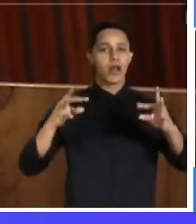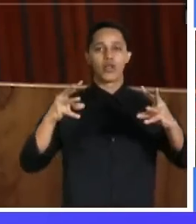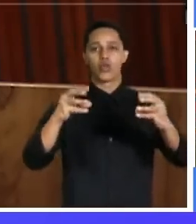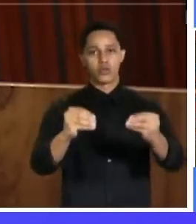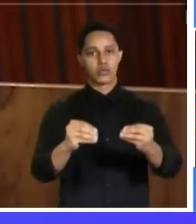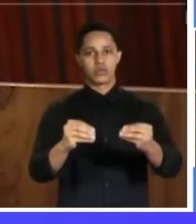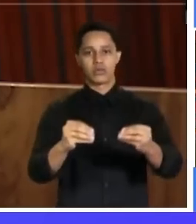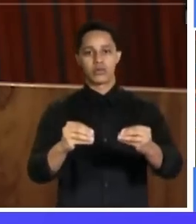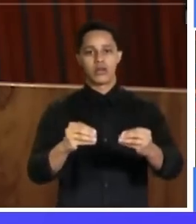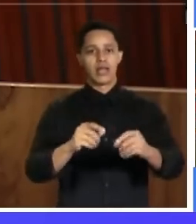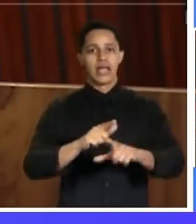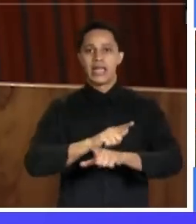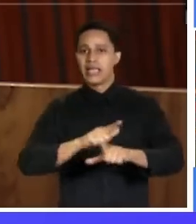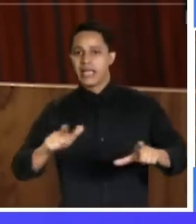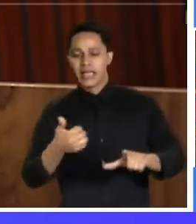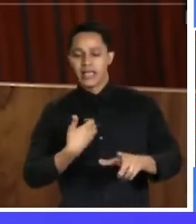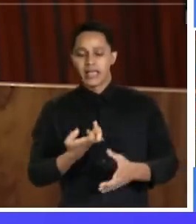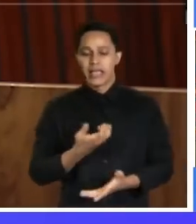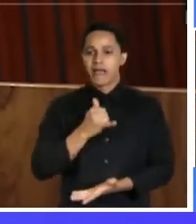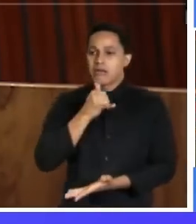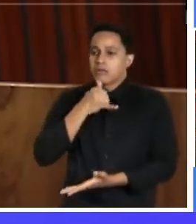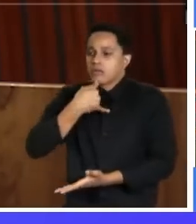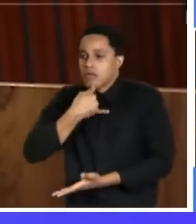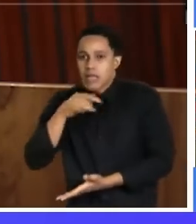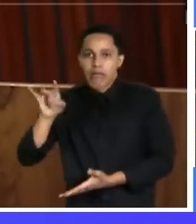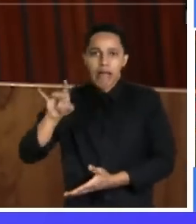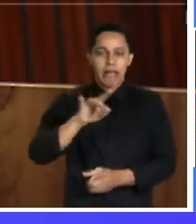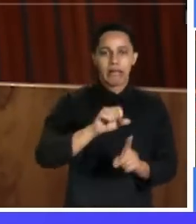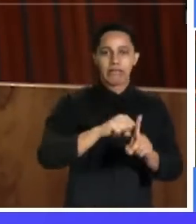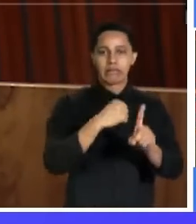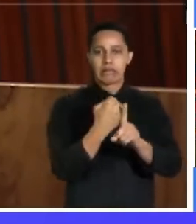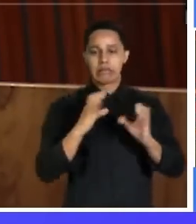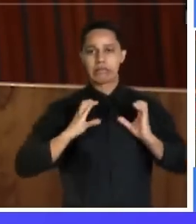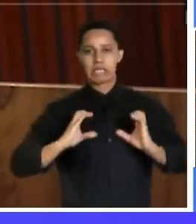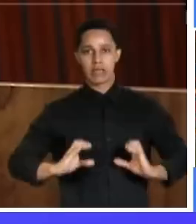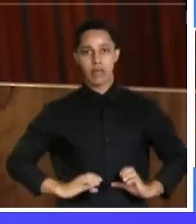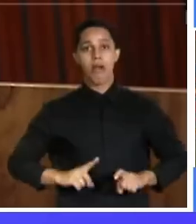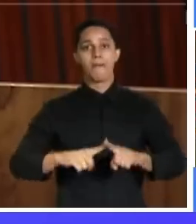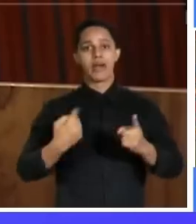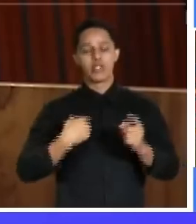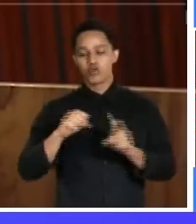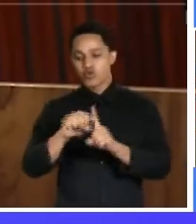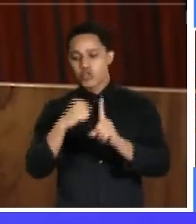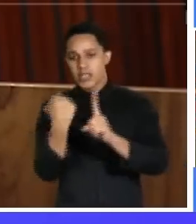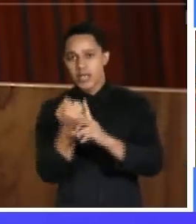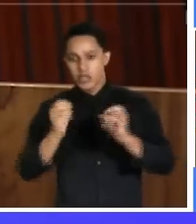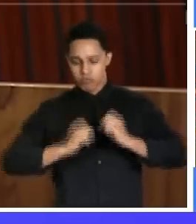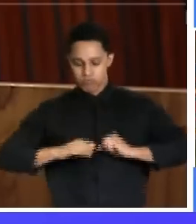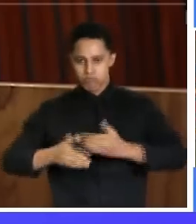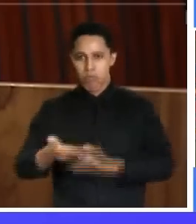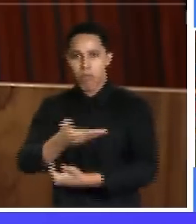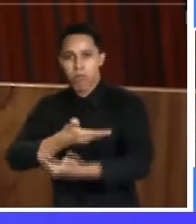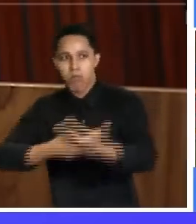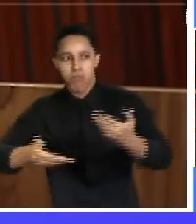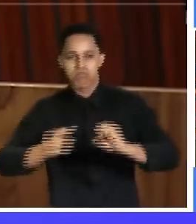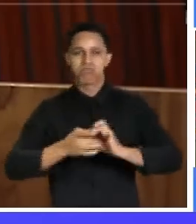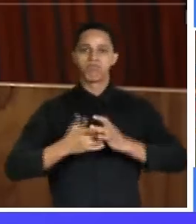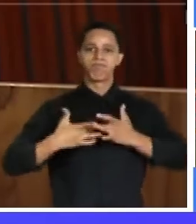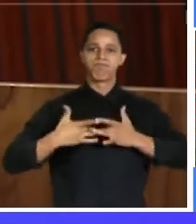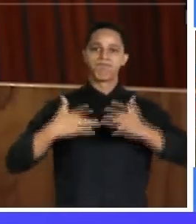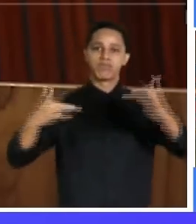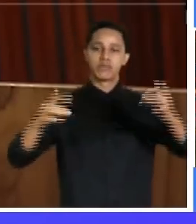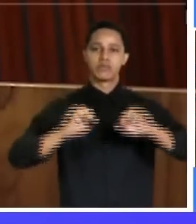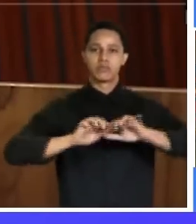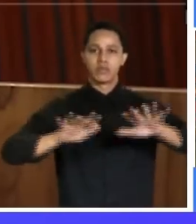está mostrando para o bolsonaro a chave da cadeia e ele é relator de processos no Supremo em que essas